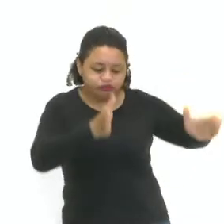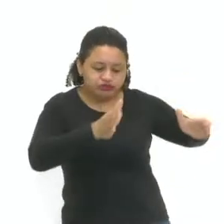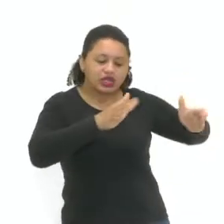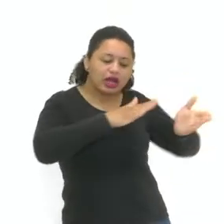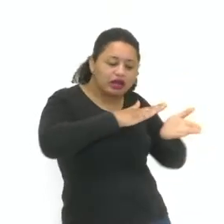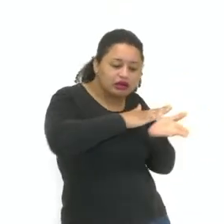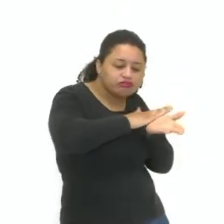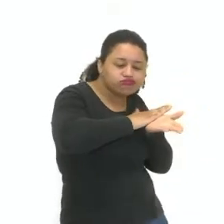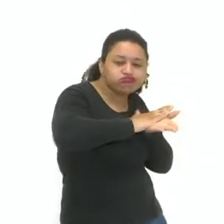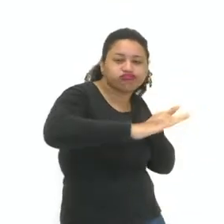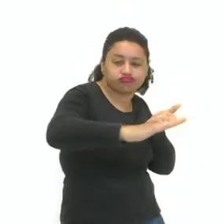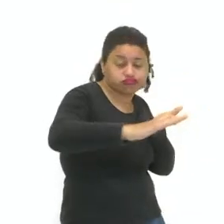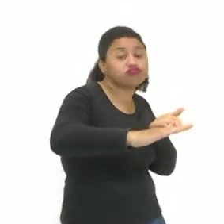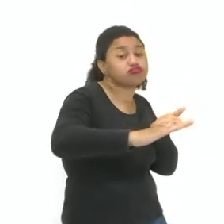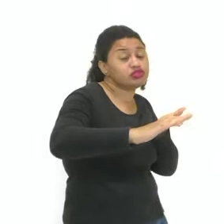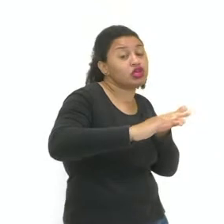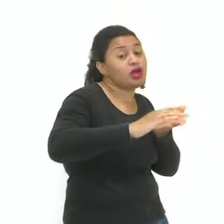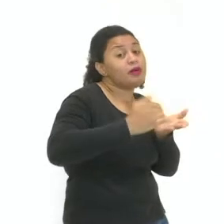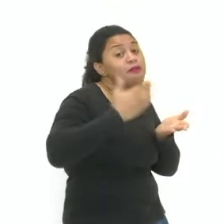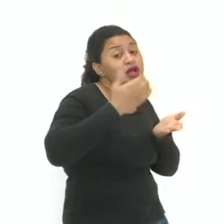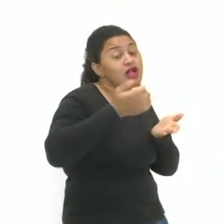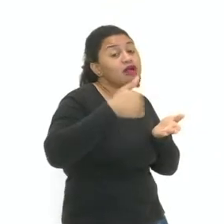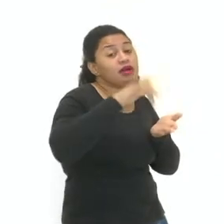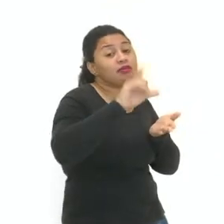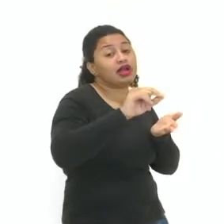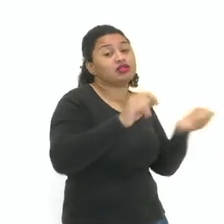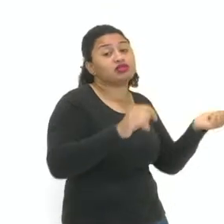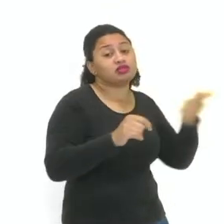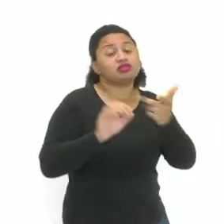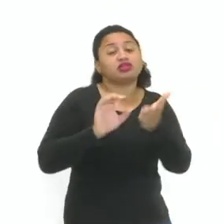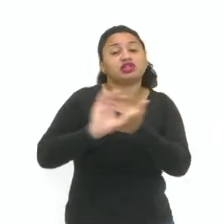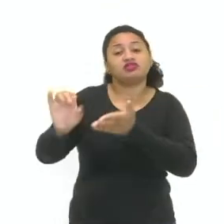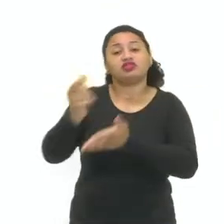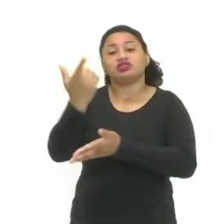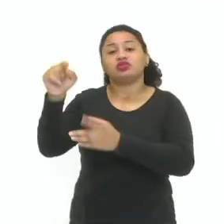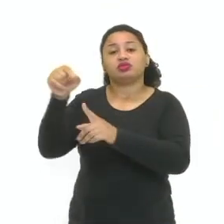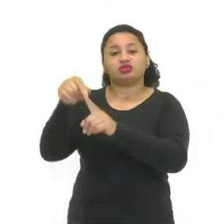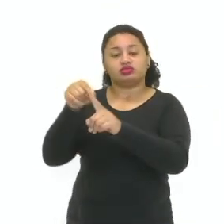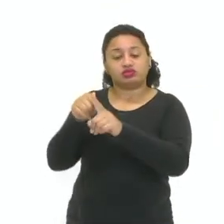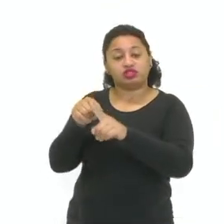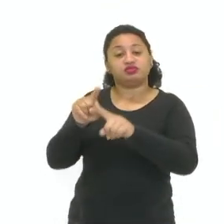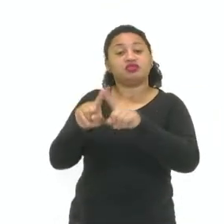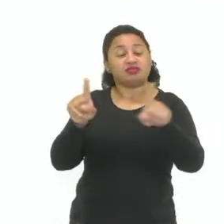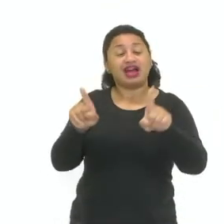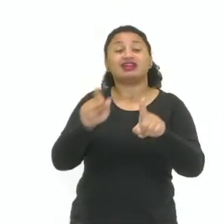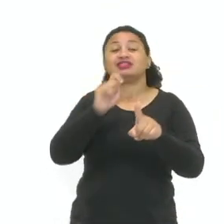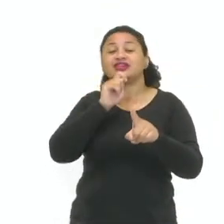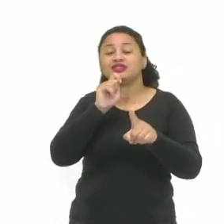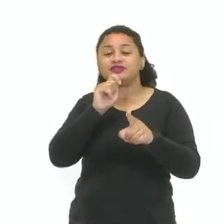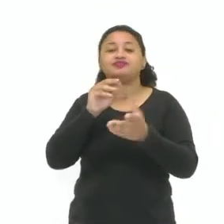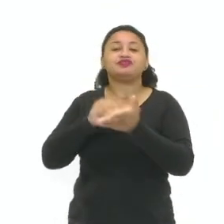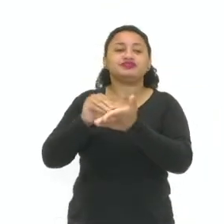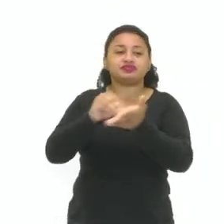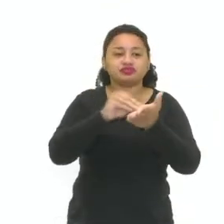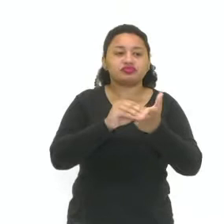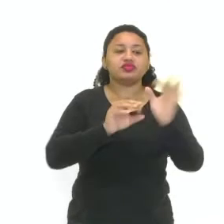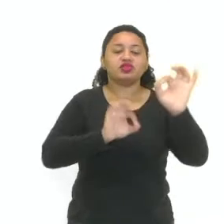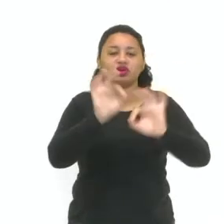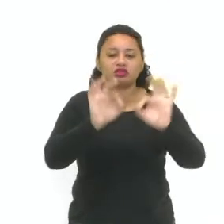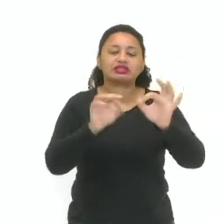diante, do que investir em outros tipos de modalidades. Então, mas ainda assim, tem muita deficiência, por exemplo, como